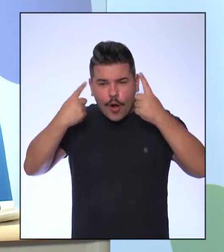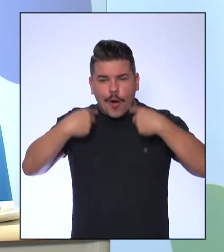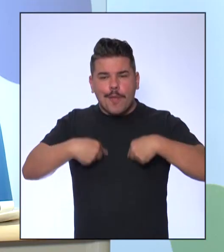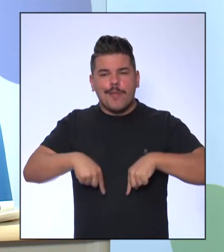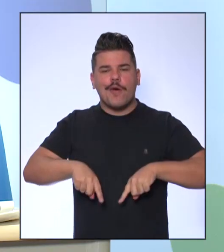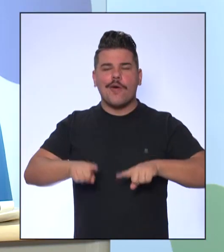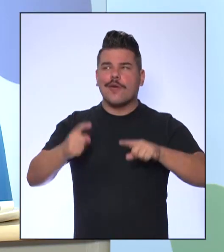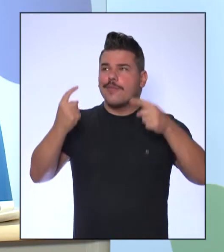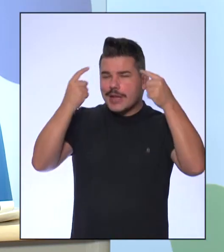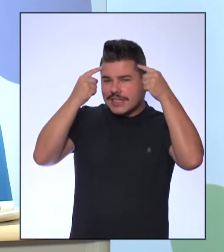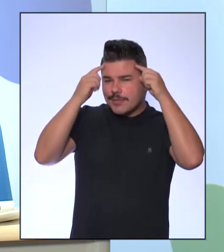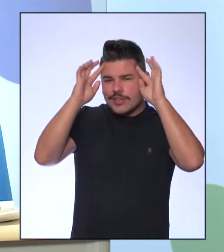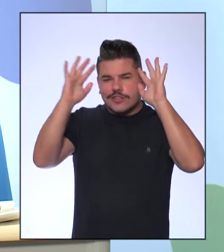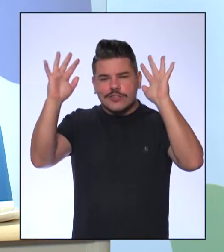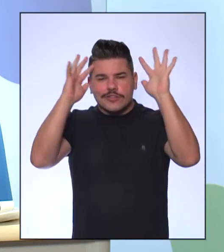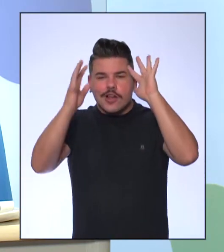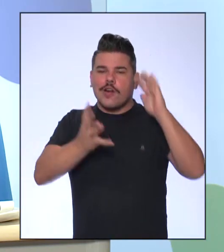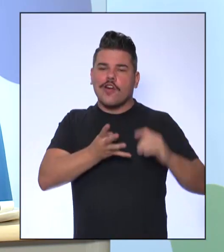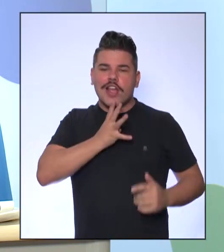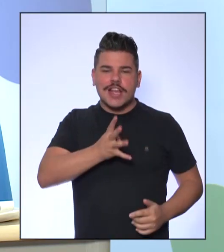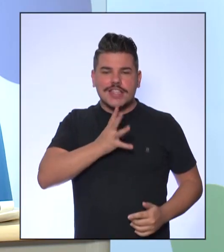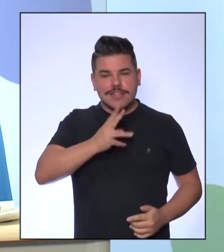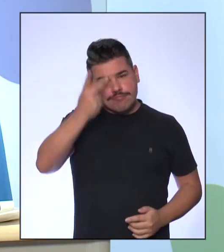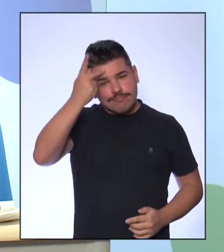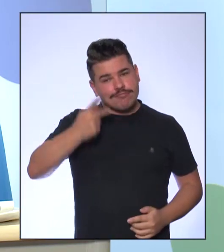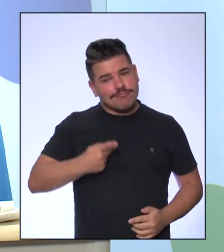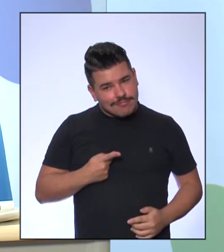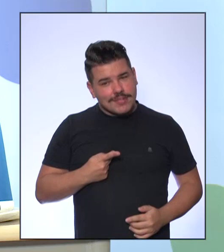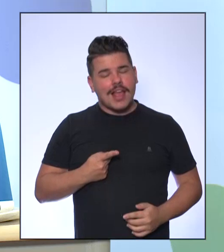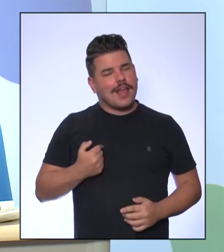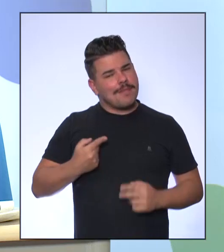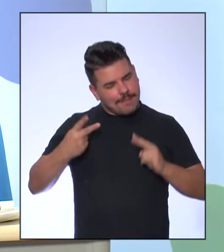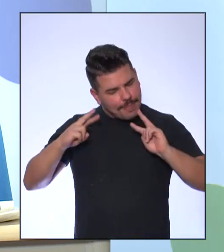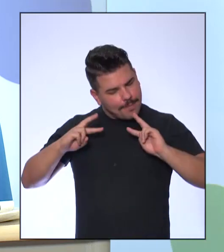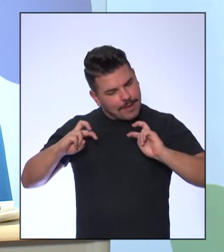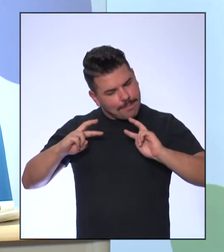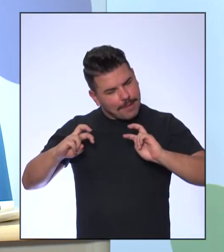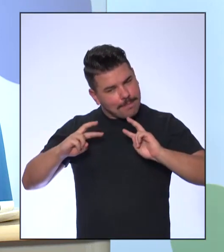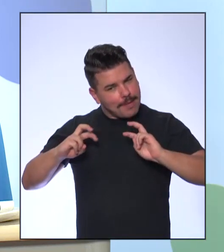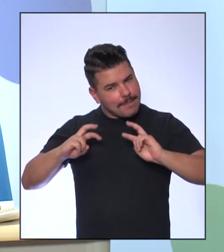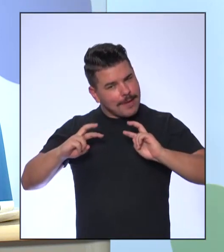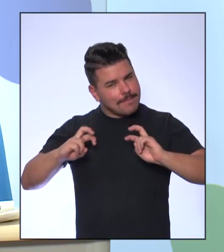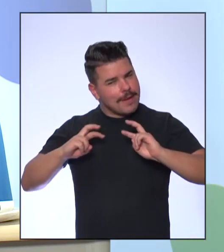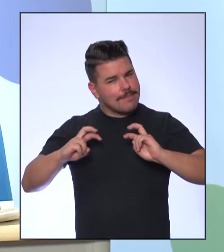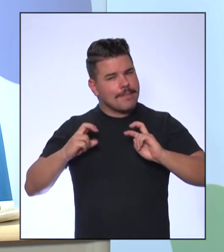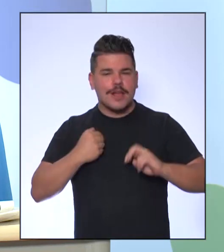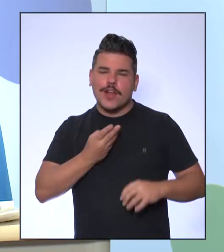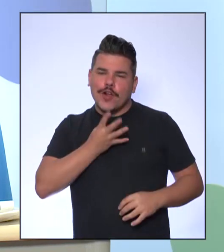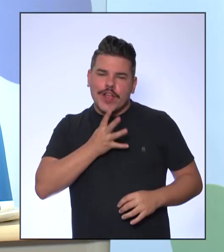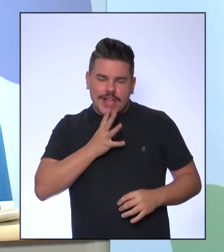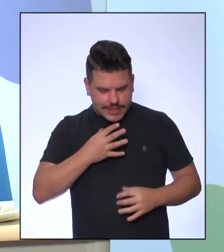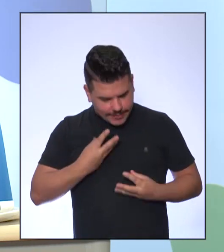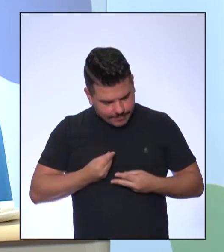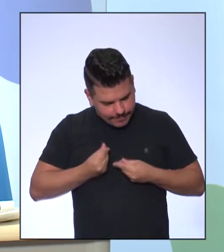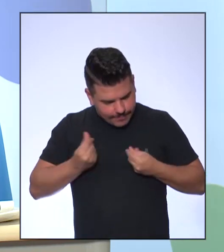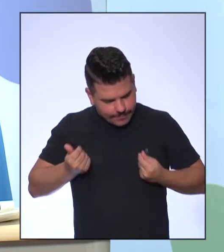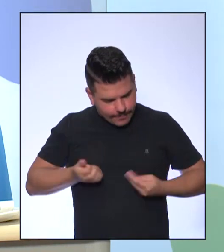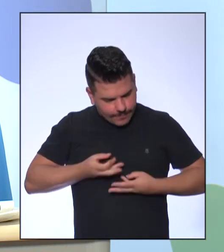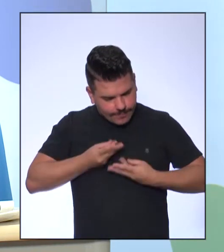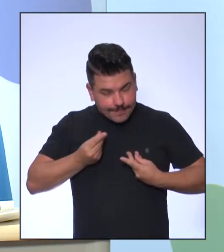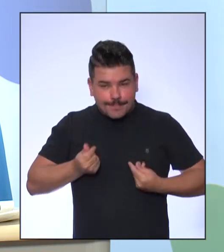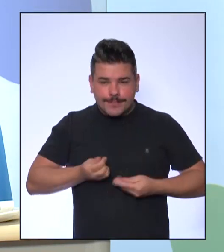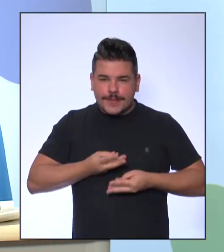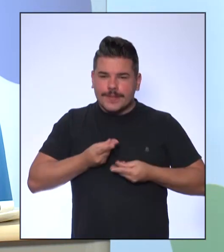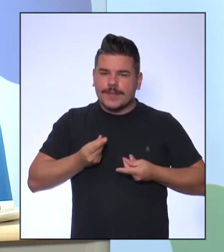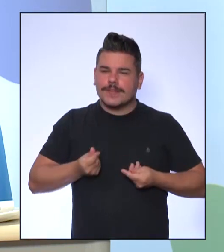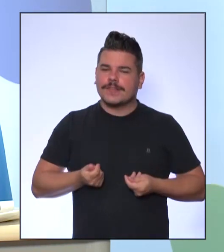imagem interessante sobre a busca pelo autoconhecimento, né? O que é essa busca, né?